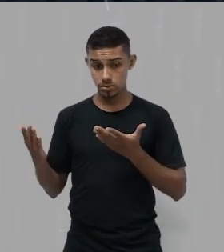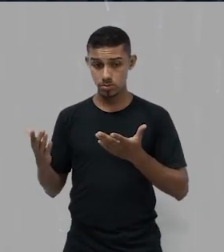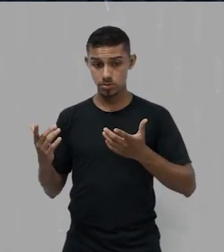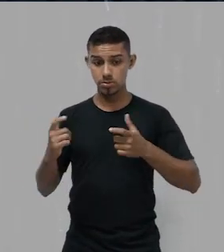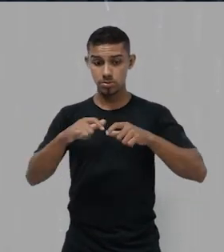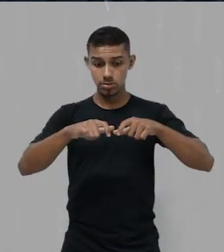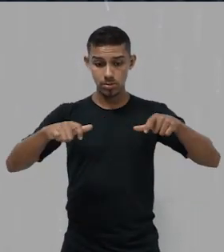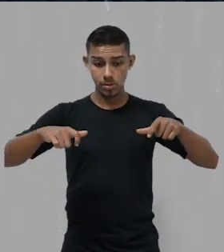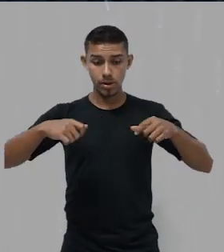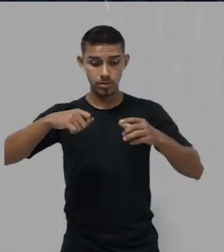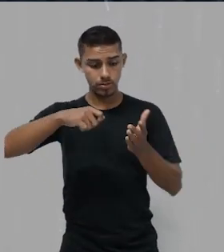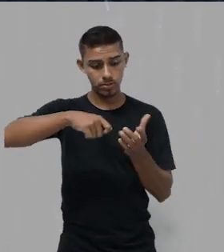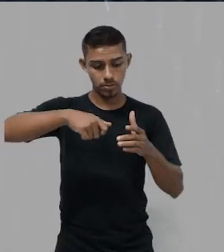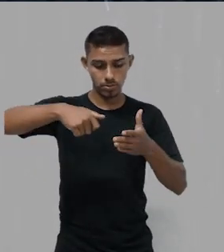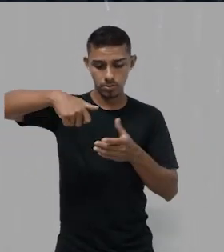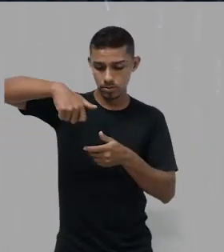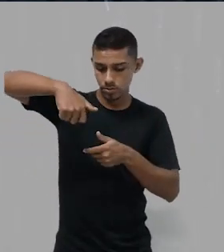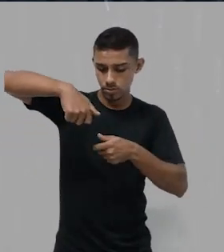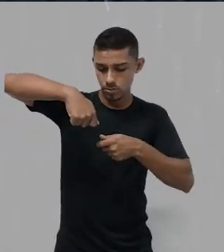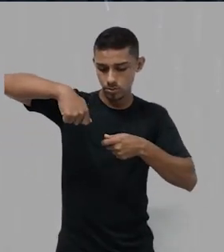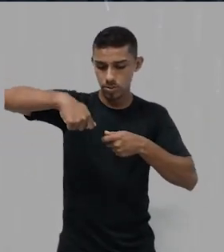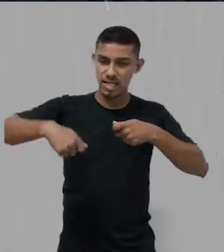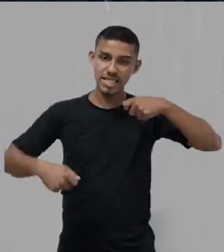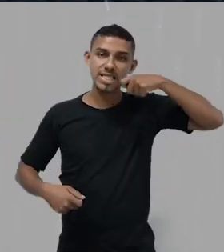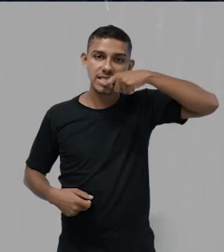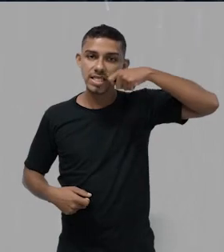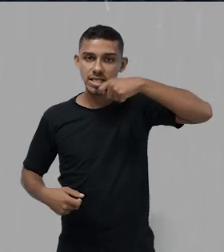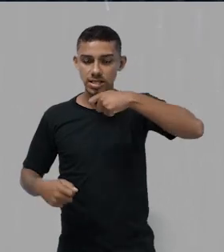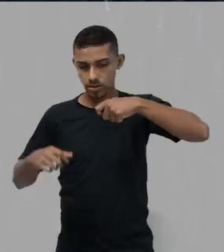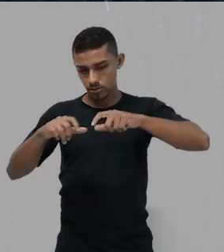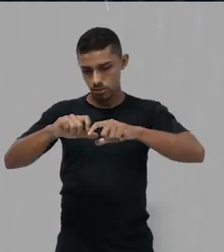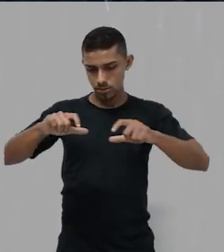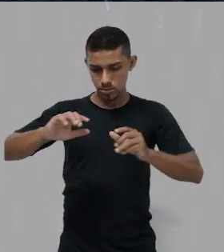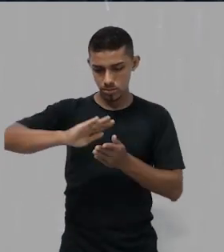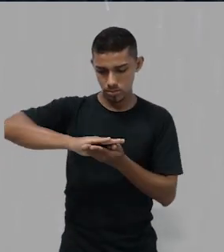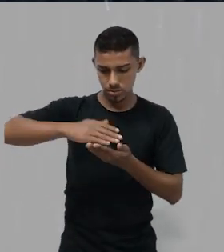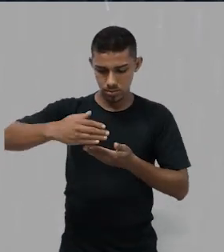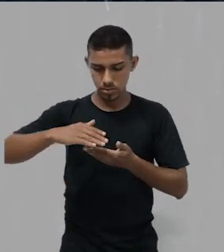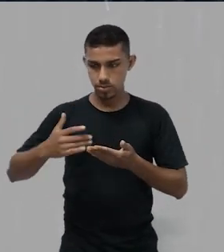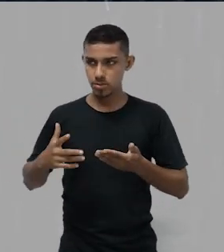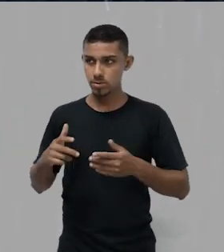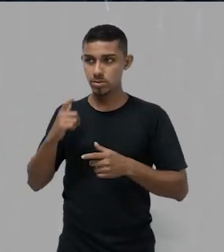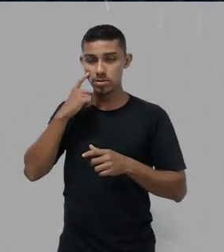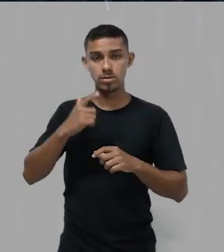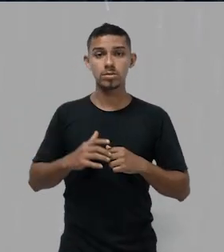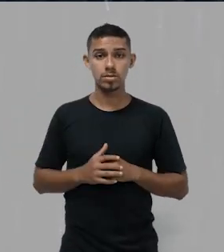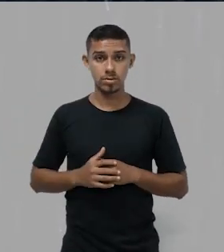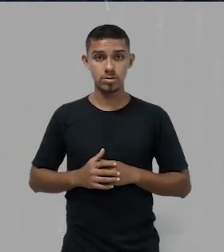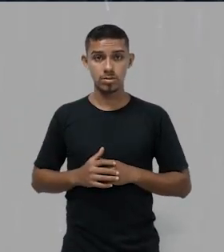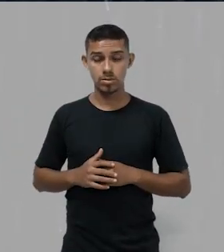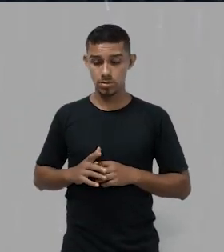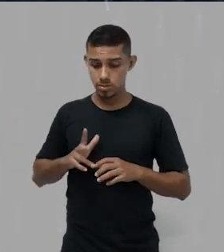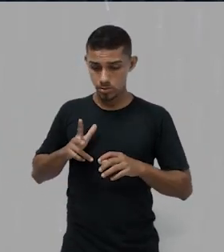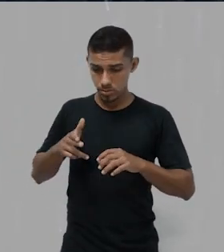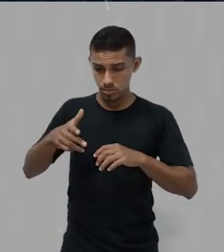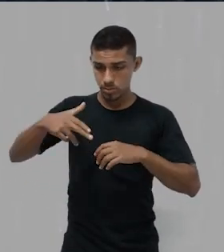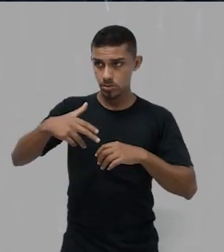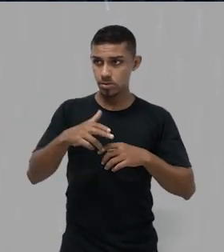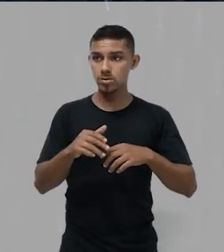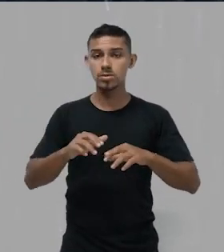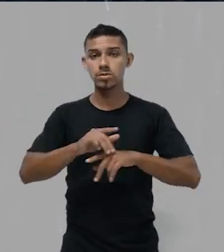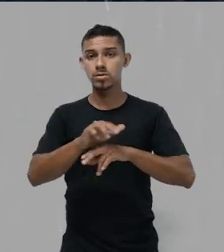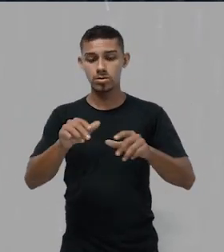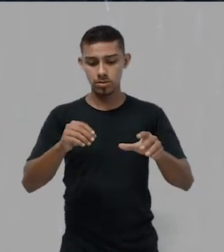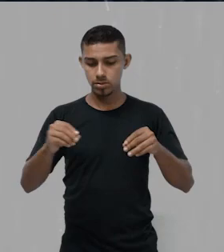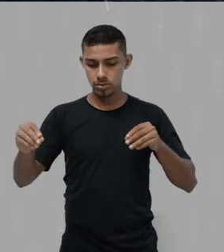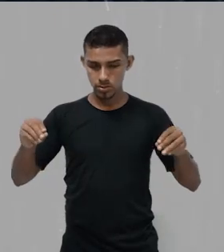dental, aquela que a gente chama de pasta de dente aqui em São Luís, abra a caixa, recorte essa caixa em várias formas geométricas,